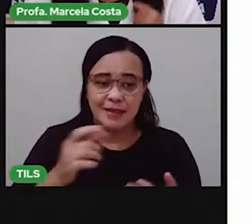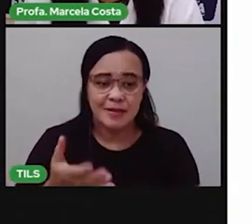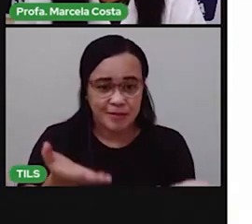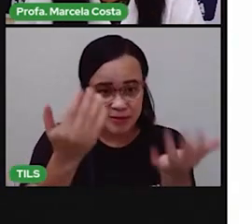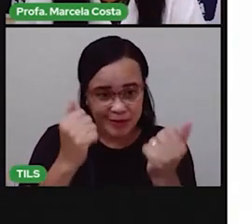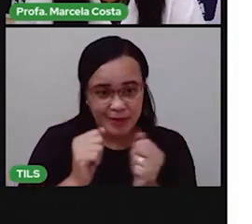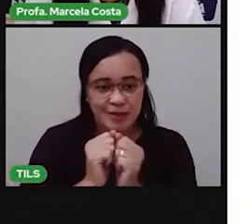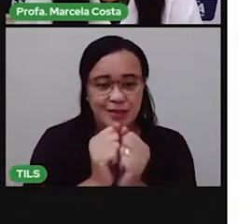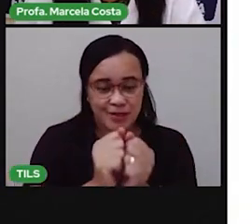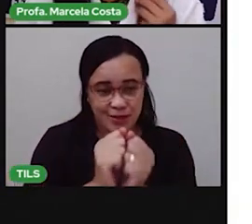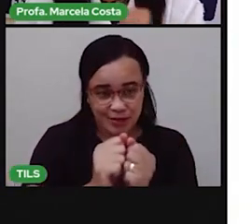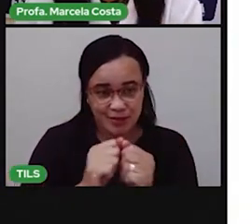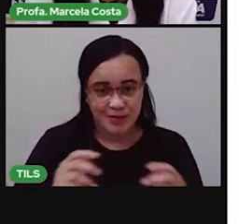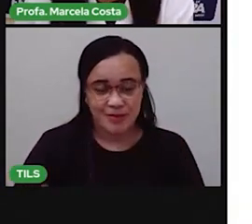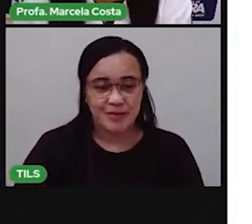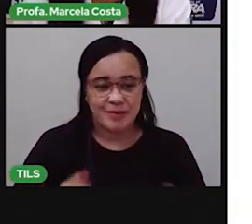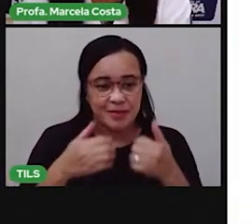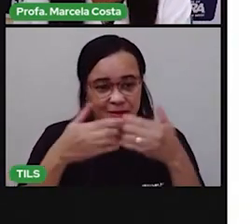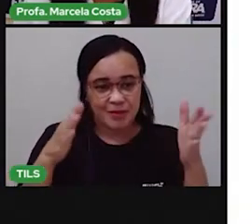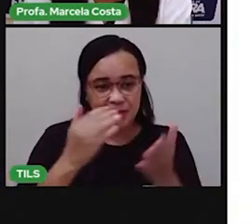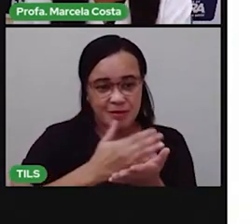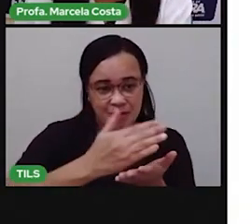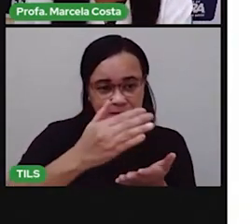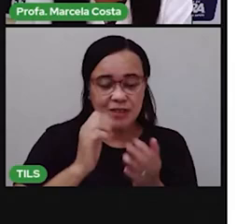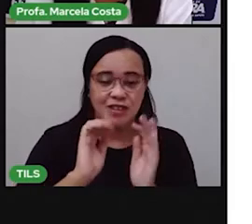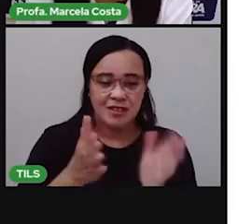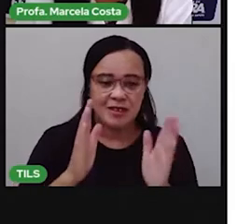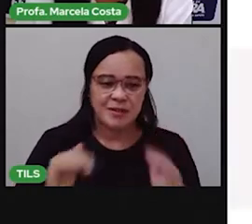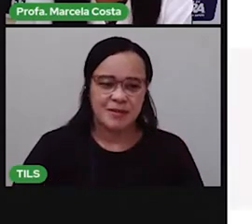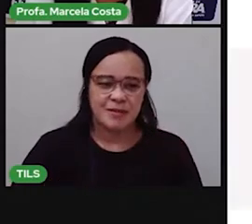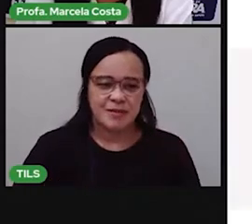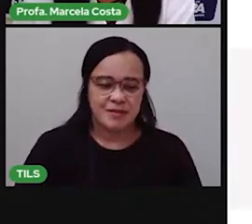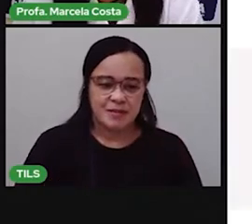Vem comigo que a gente já vai iniciar.